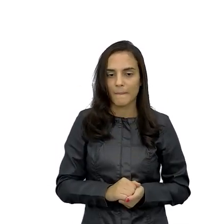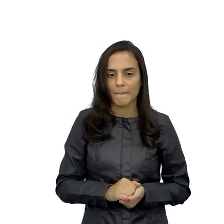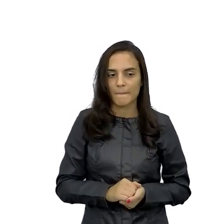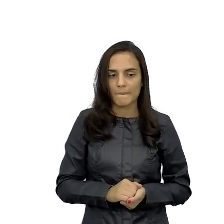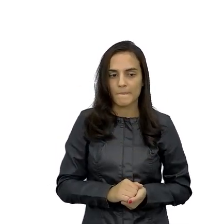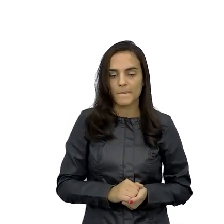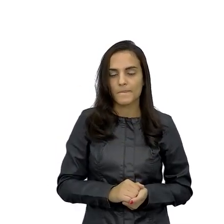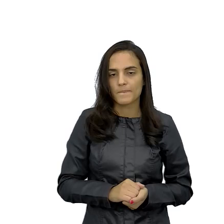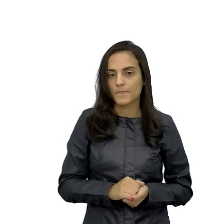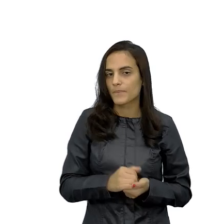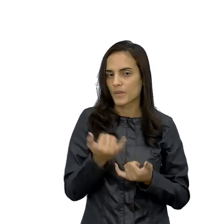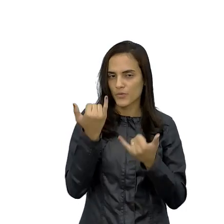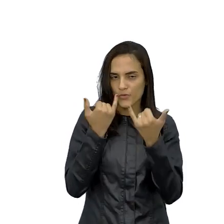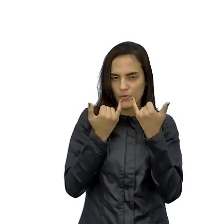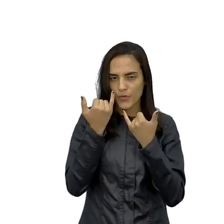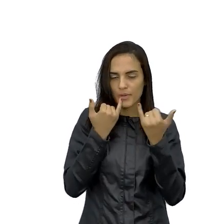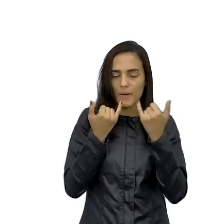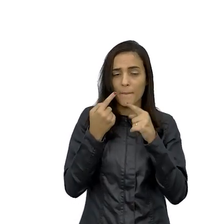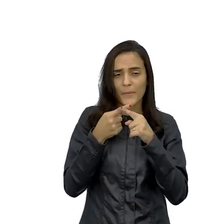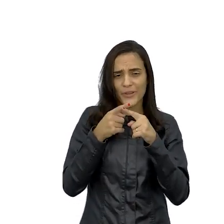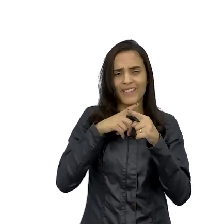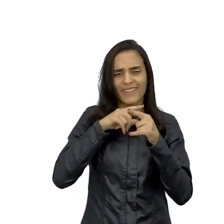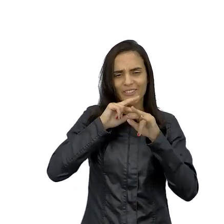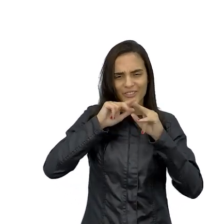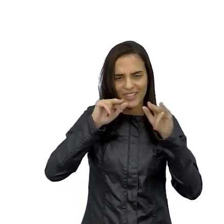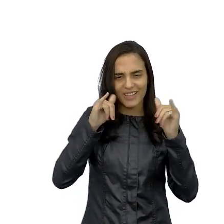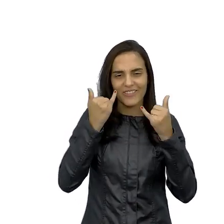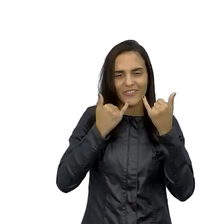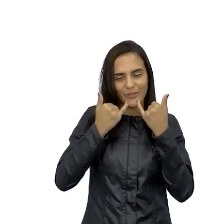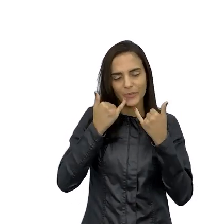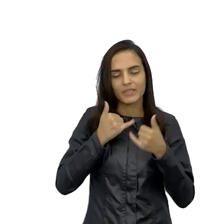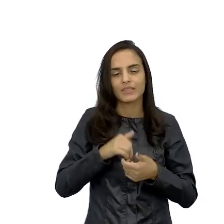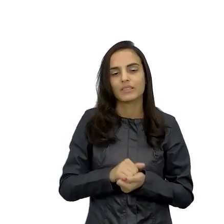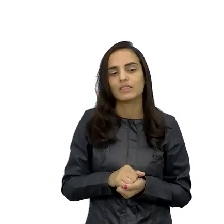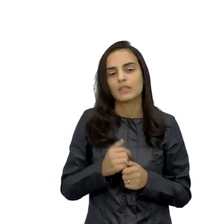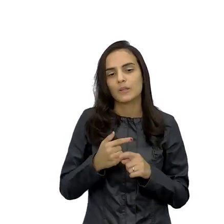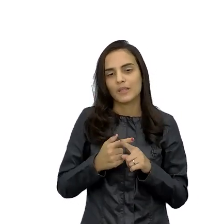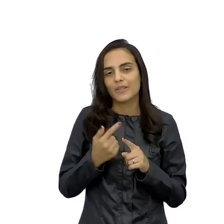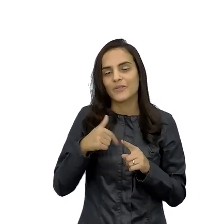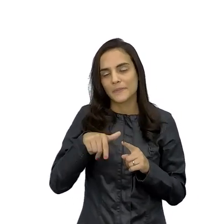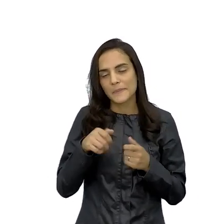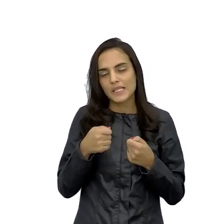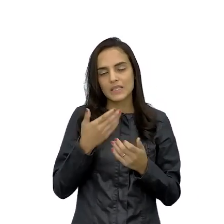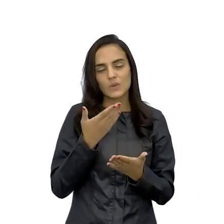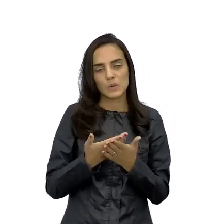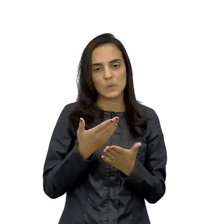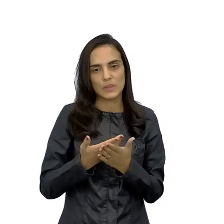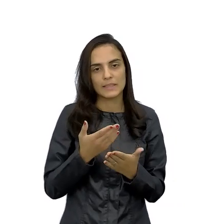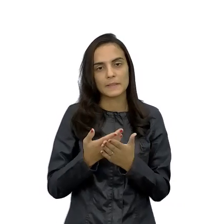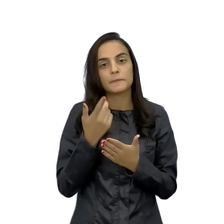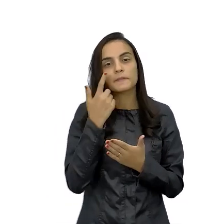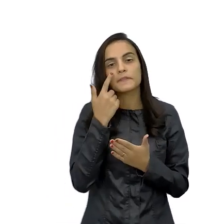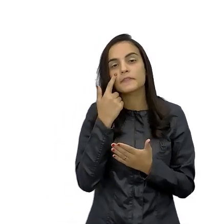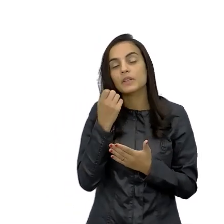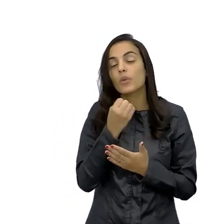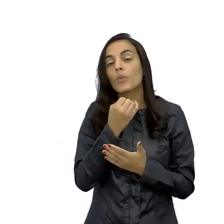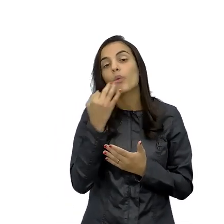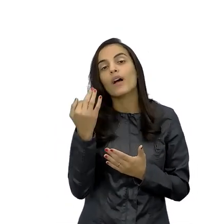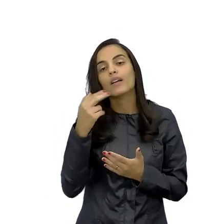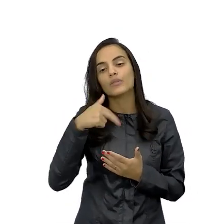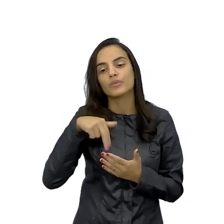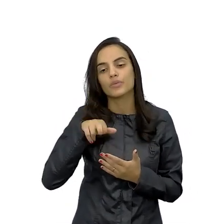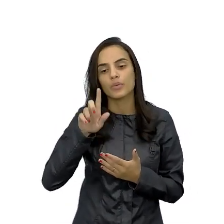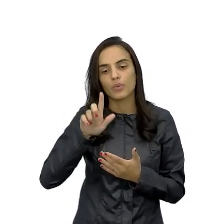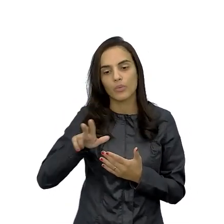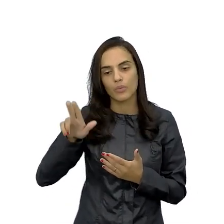um mundo de informações, porque tem muita informação lá, né? A gente tem que estudar um pouco para ver quais a gente